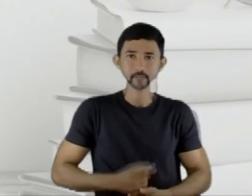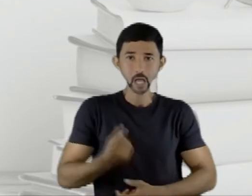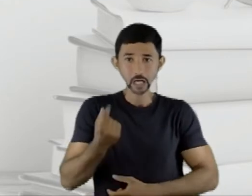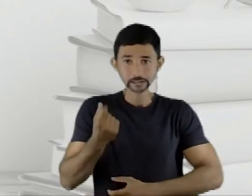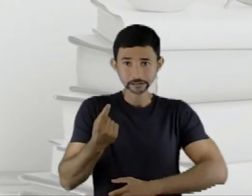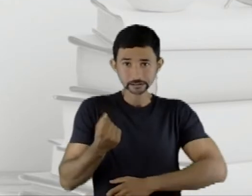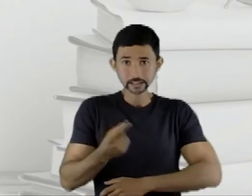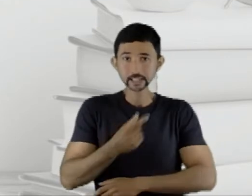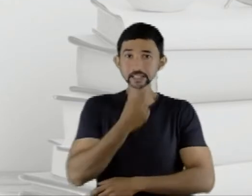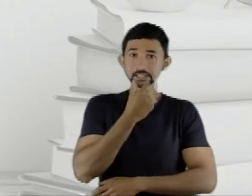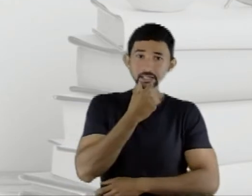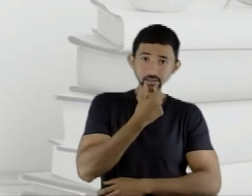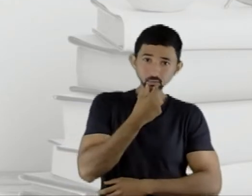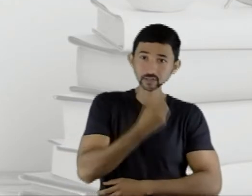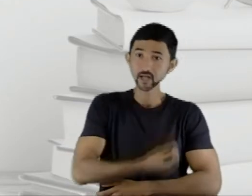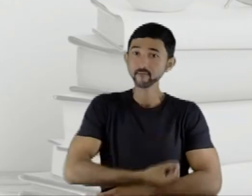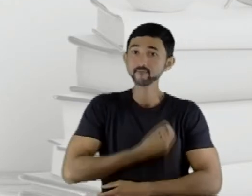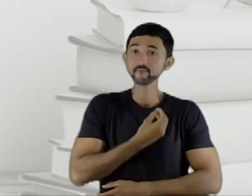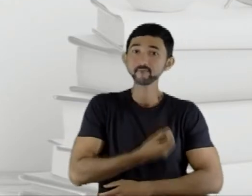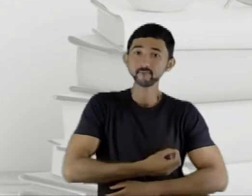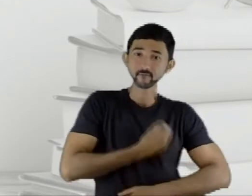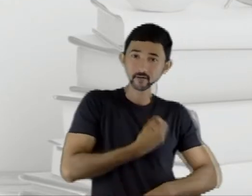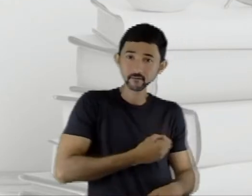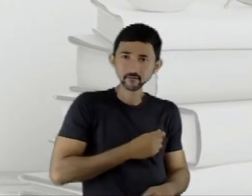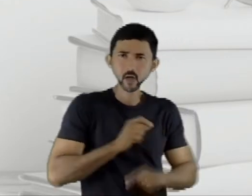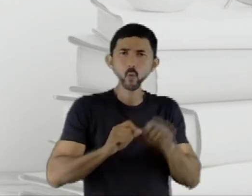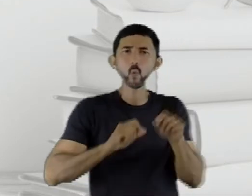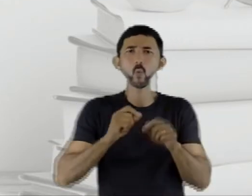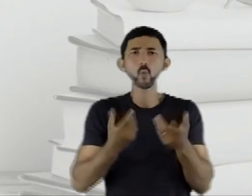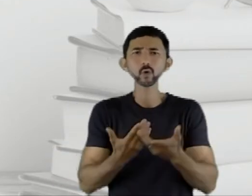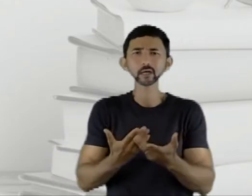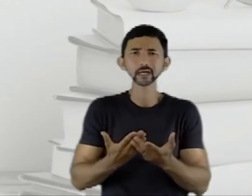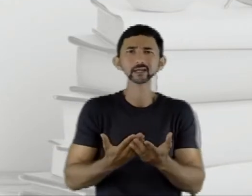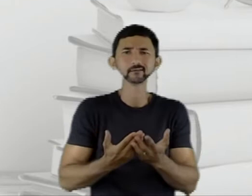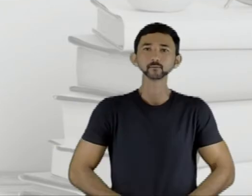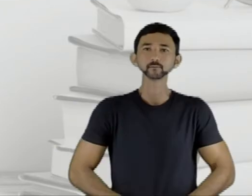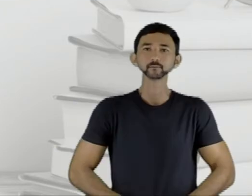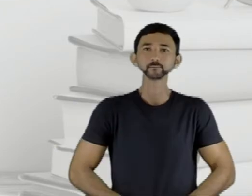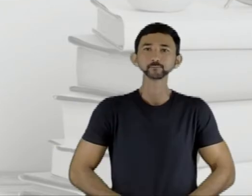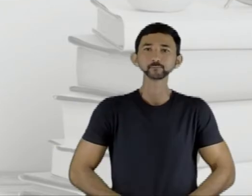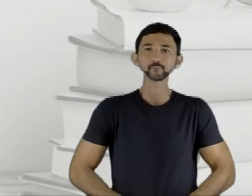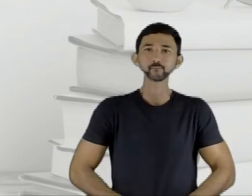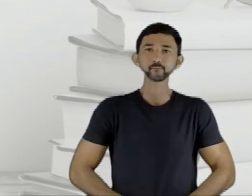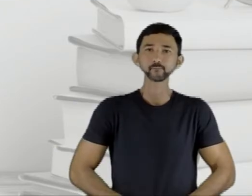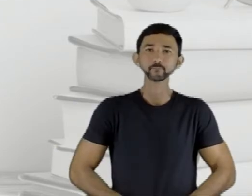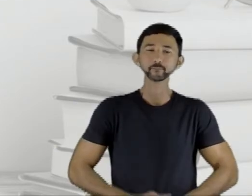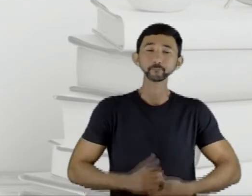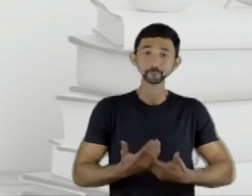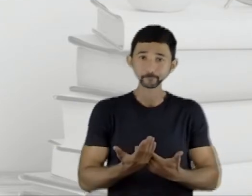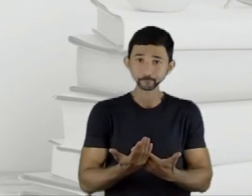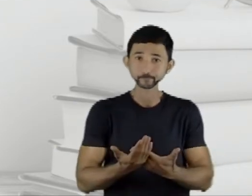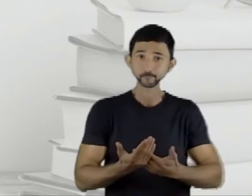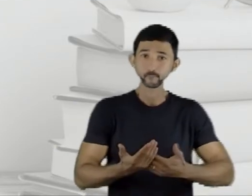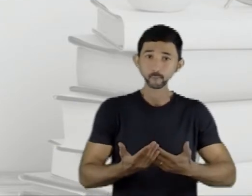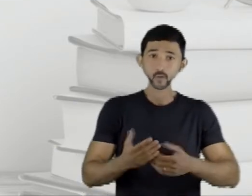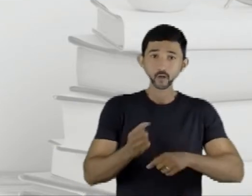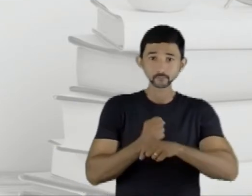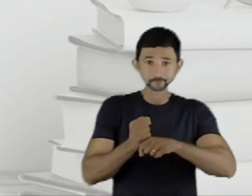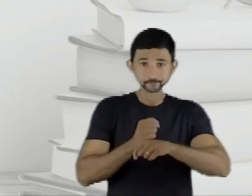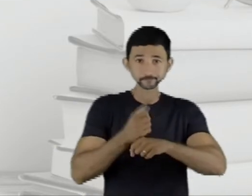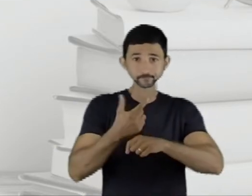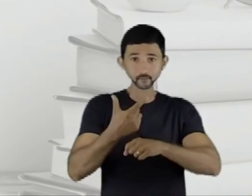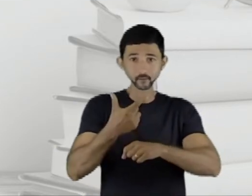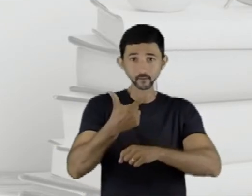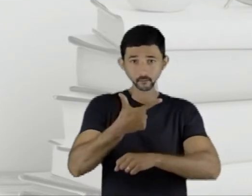dinheiro, os Estados Unidos viveu os chamados loucos anos 20. Então, é nesse momento, na década de